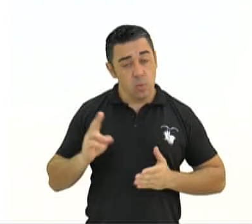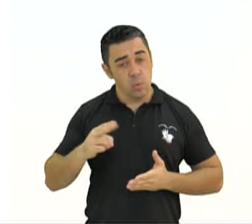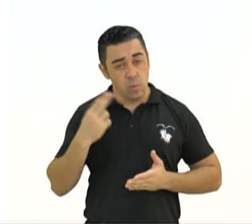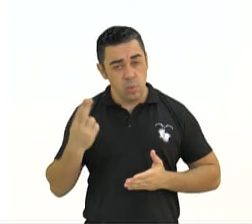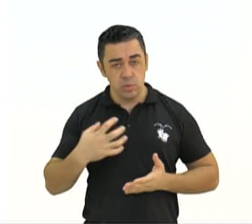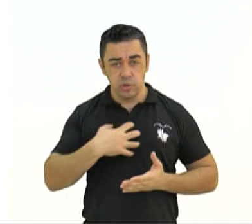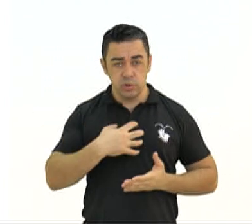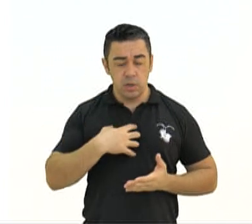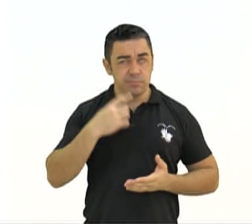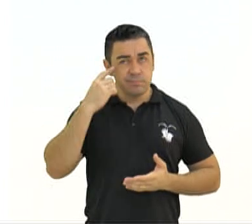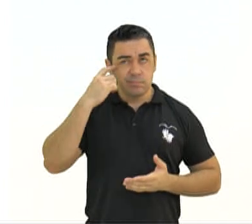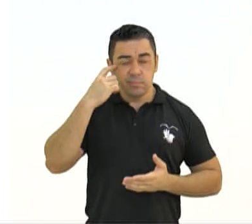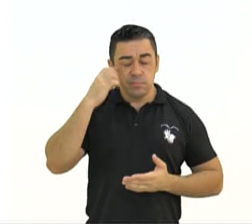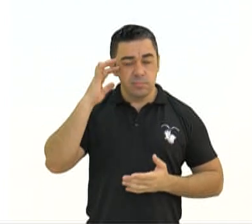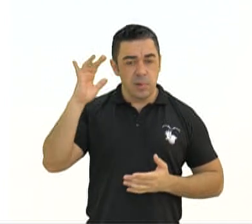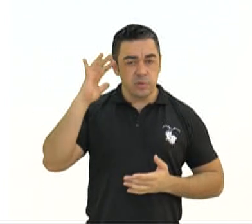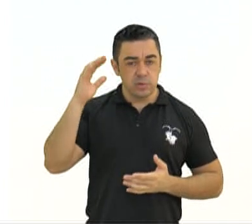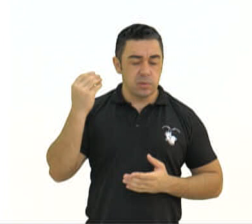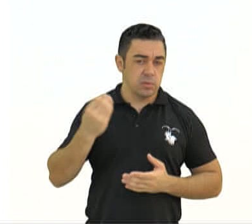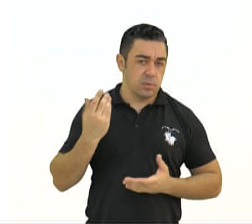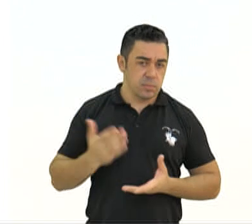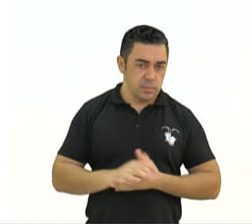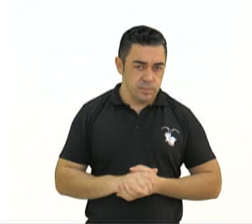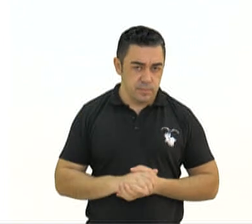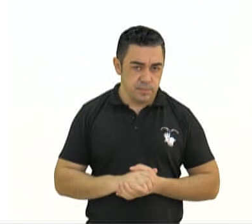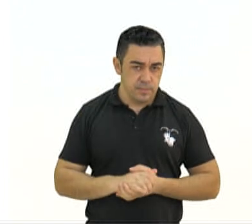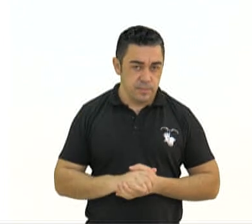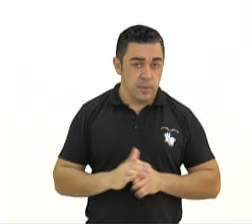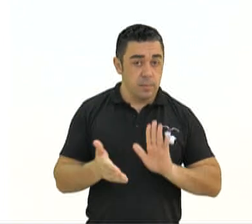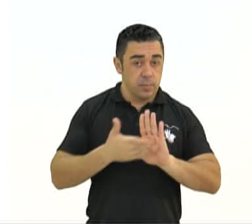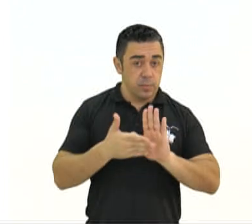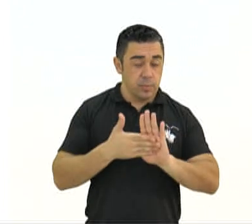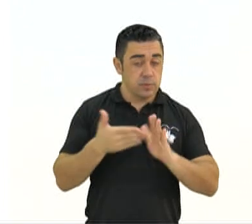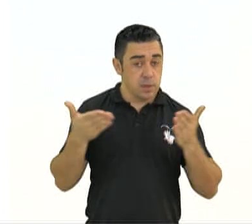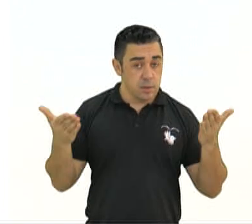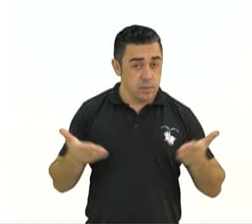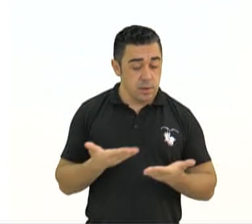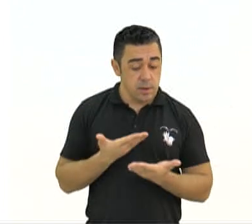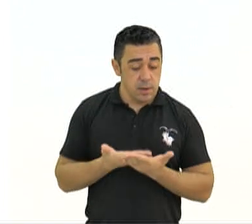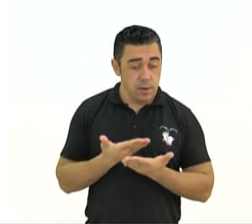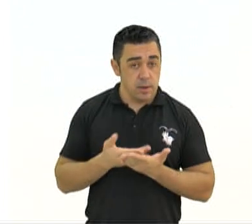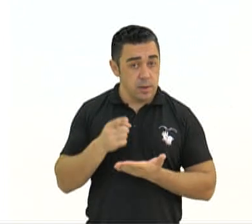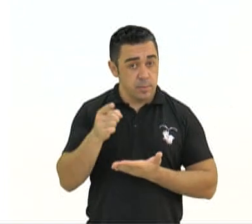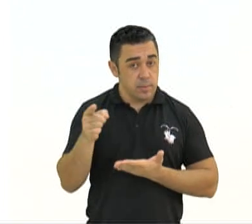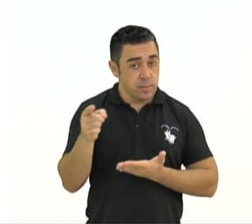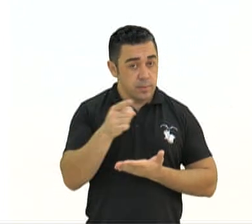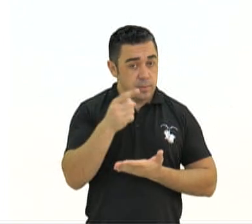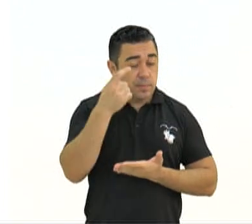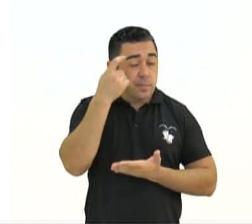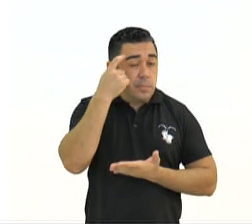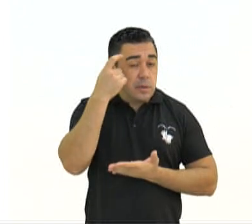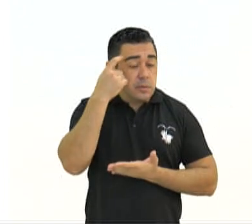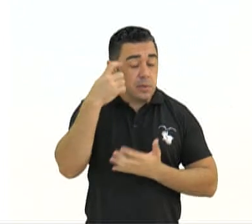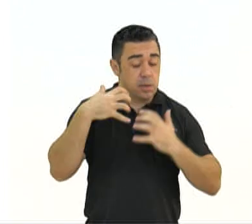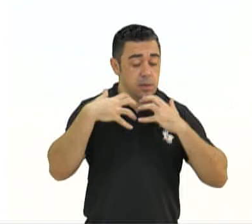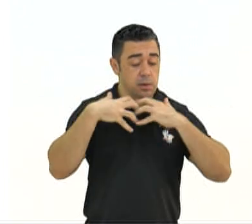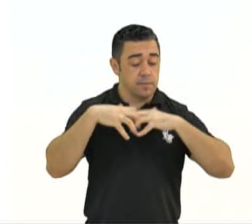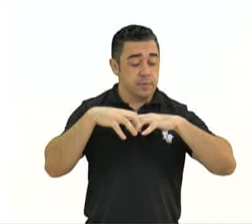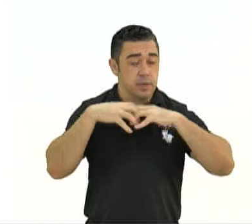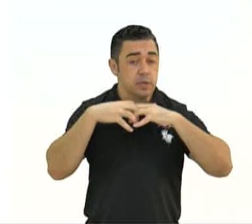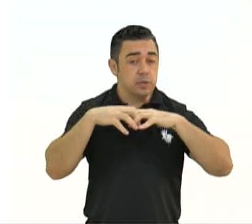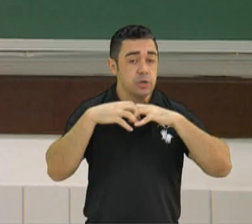forma irrefletida. Então, a proposta dessa aula é justamente para fazer vocês pensarem, refletirem